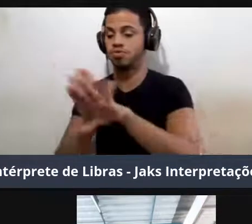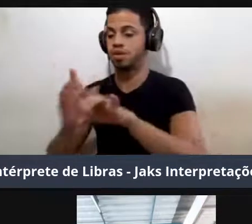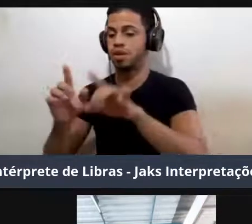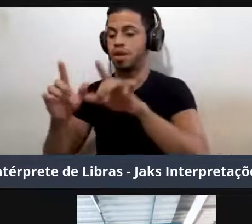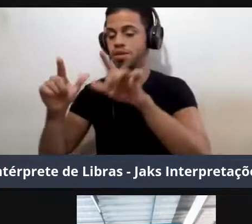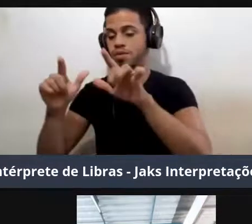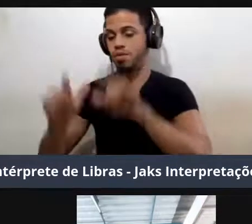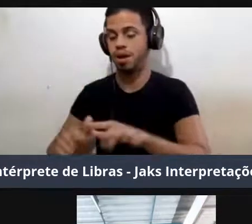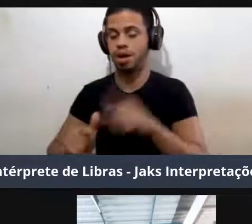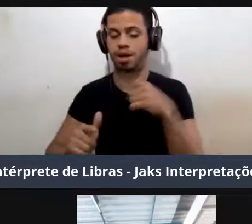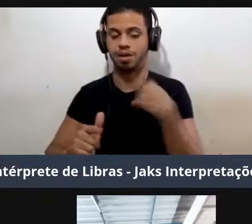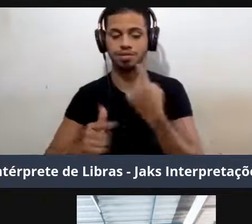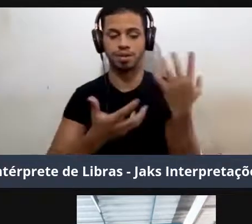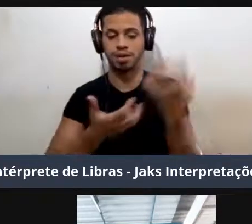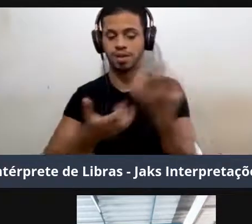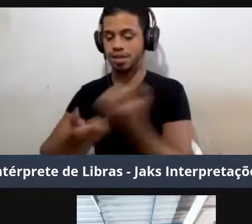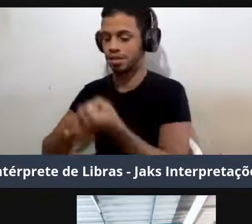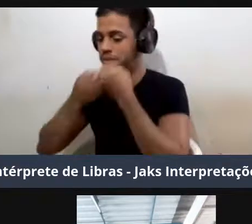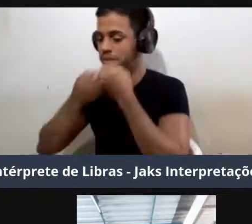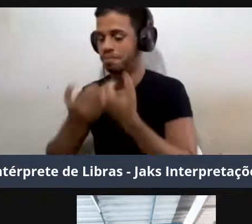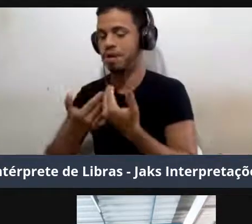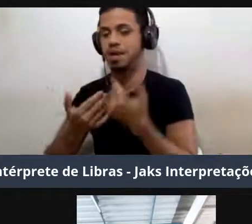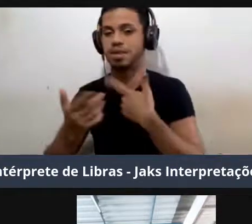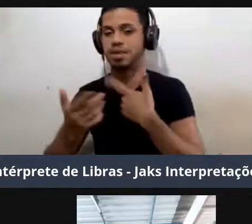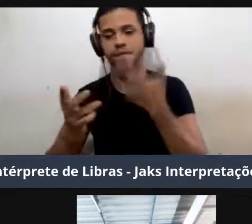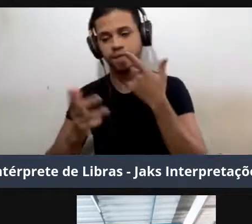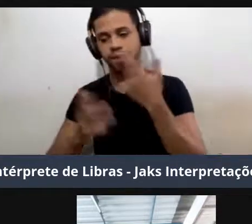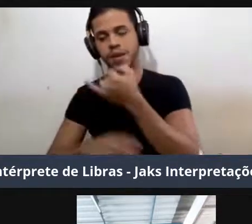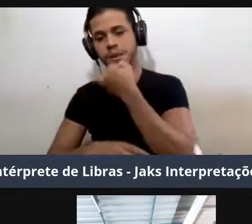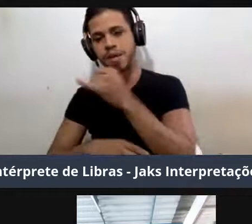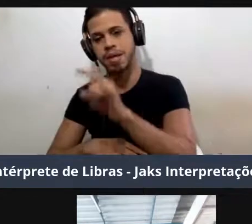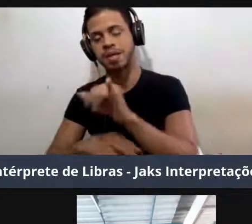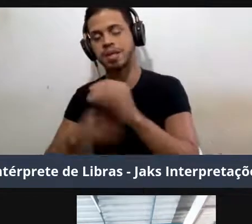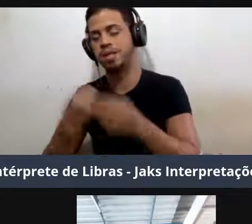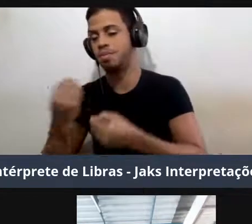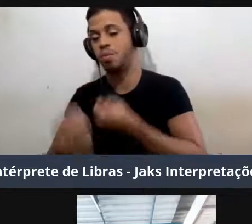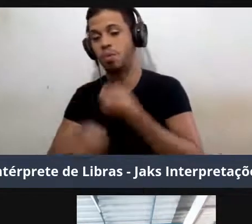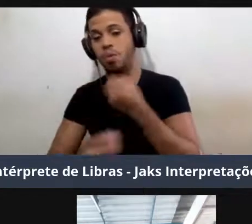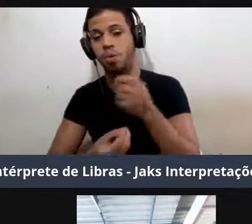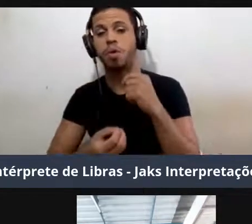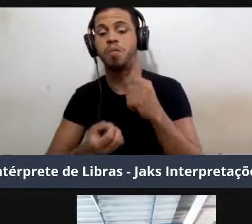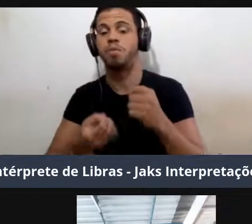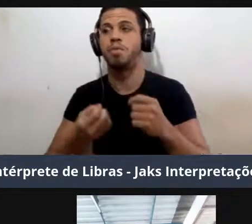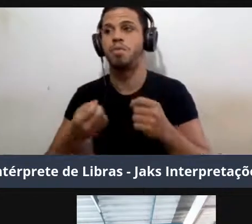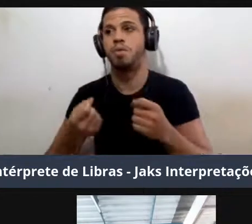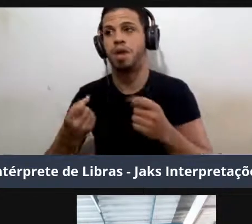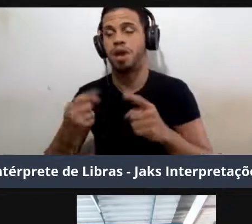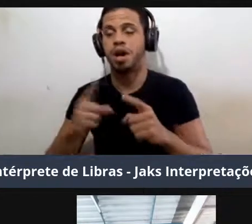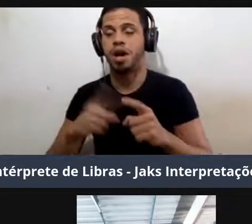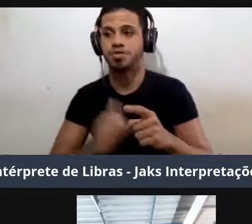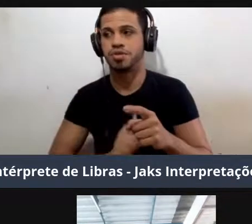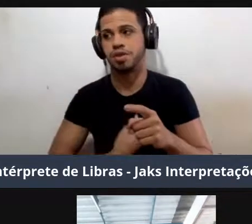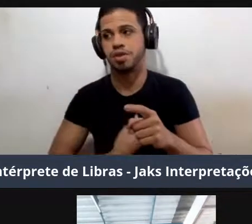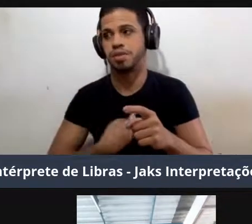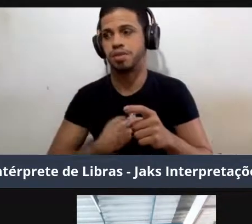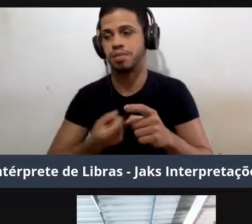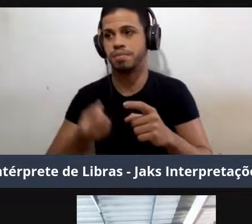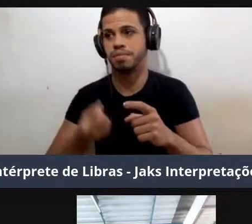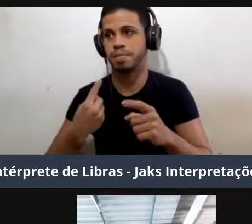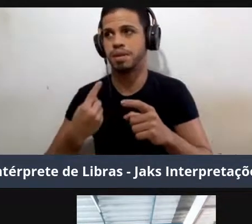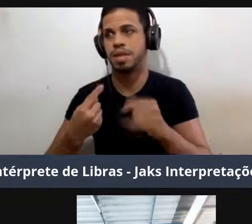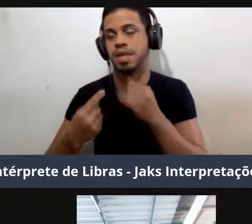E ela está se referindo à maneira como às vezes se referem à parteira quando ela precisa levar uma mulher